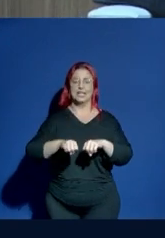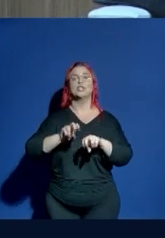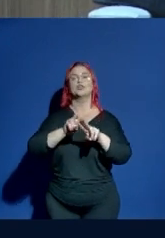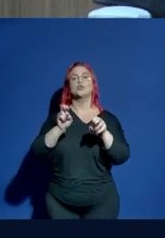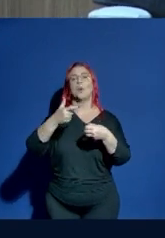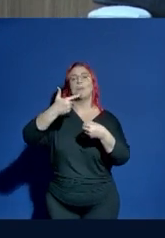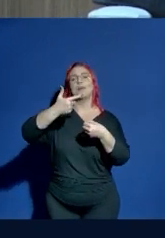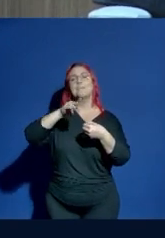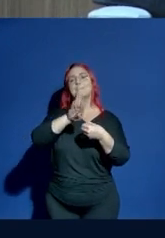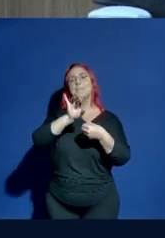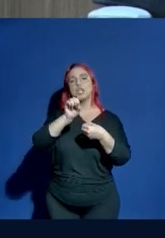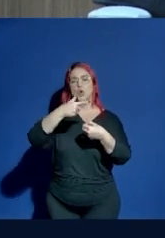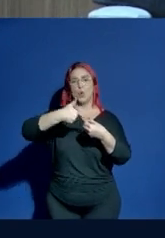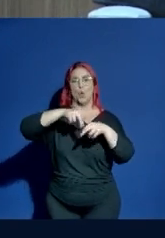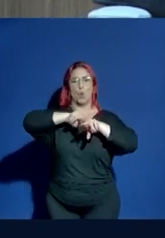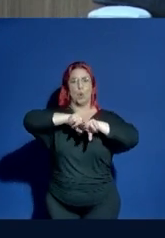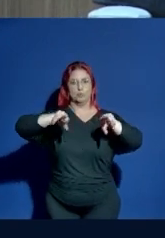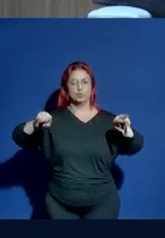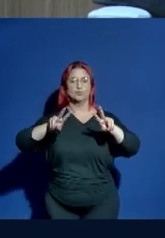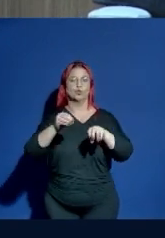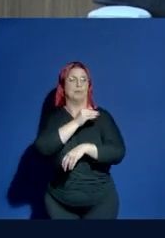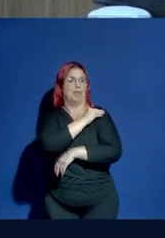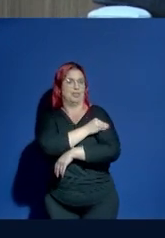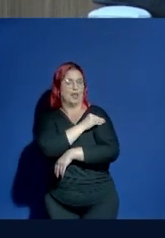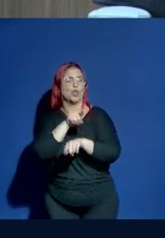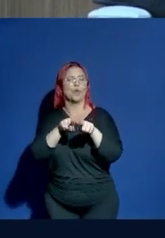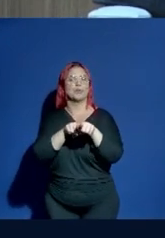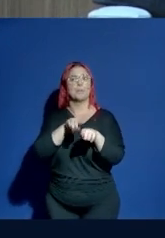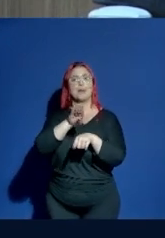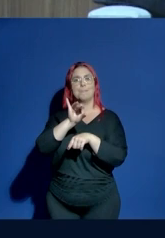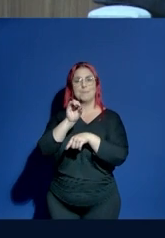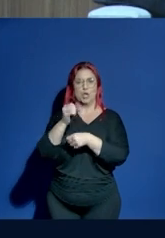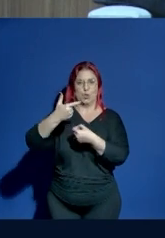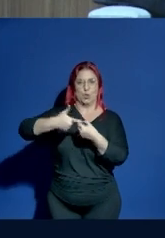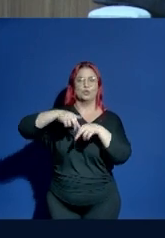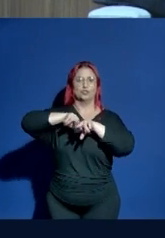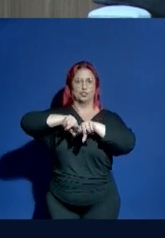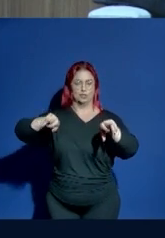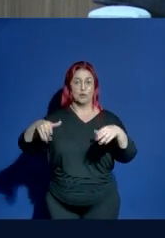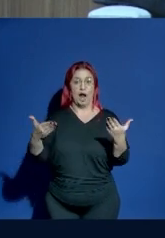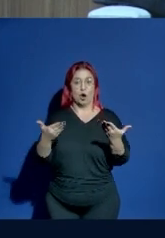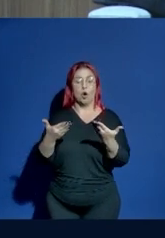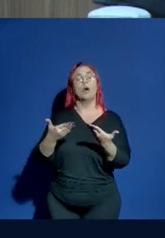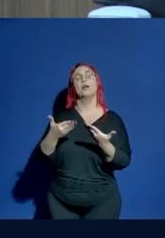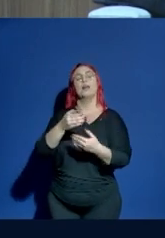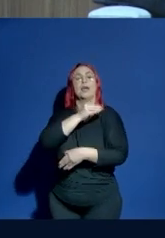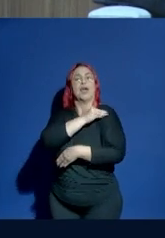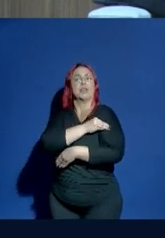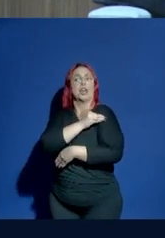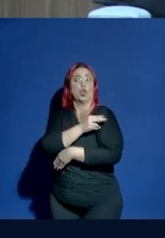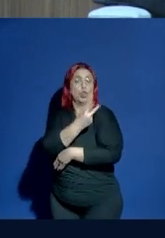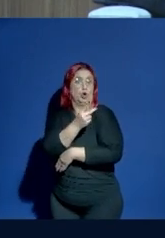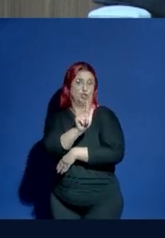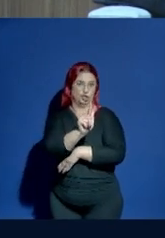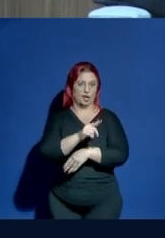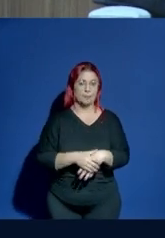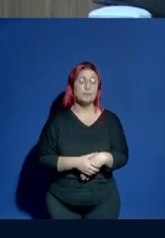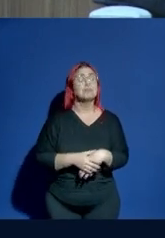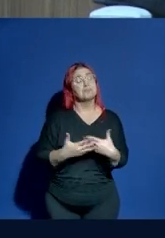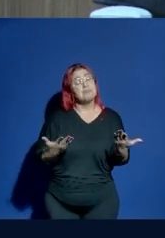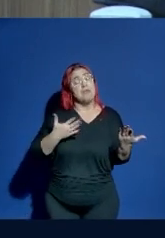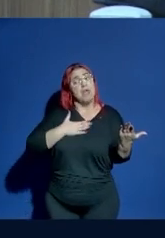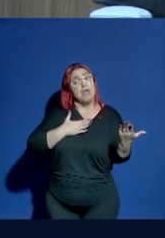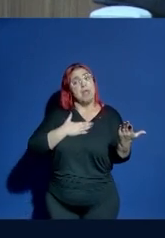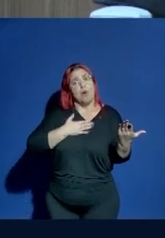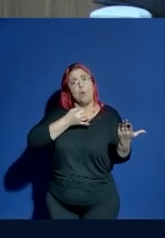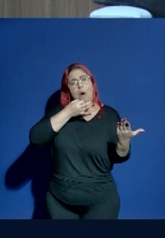biocombustíveis, em função do etanol, em função do biodiesel, agora indo para o etanol 2G. Mas eu sou daqueles que acho que a gente